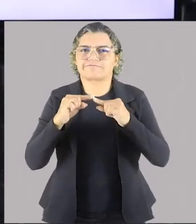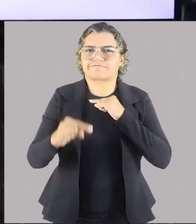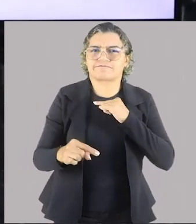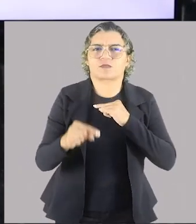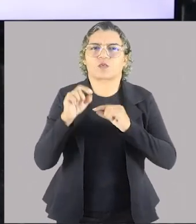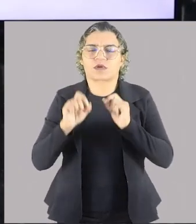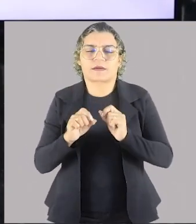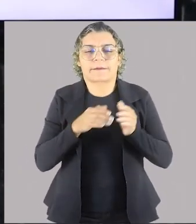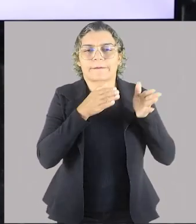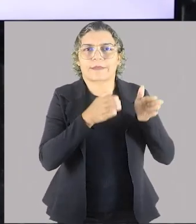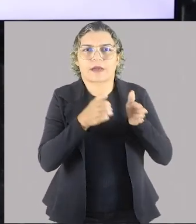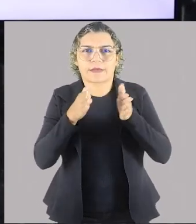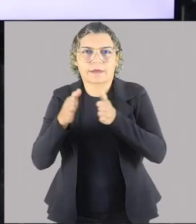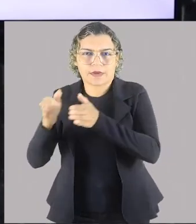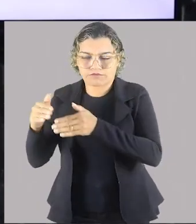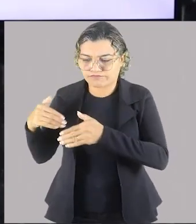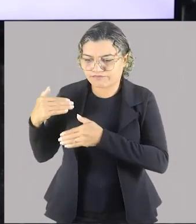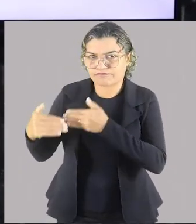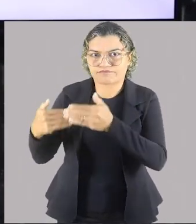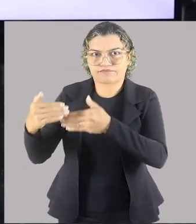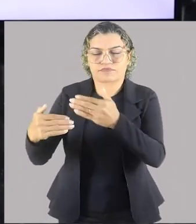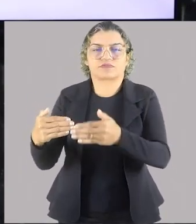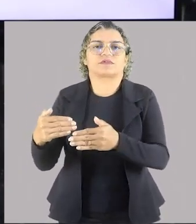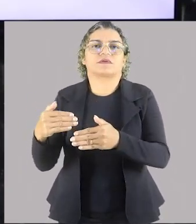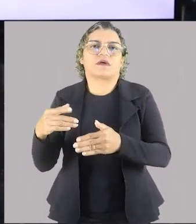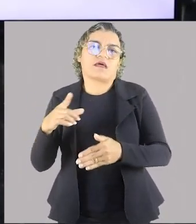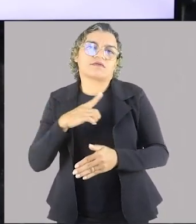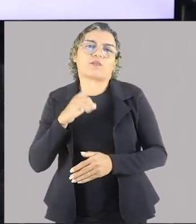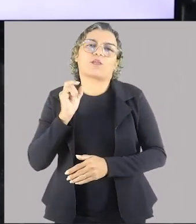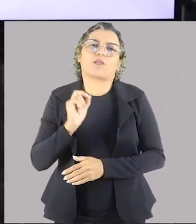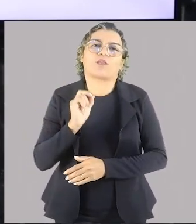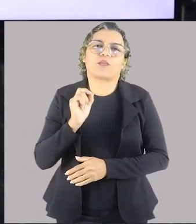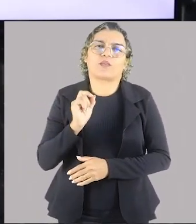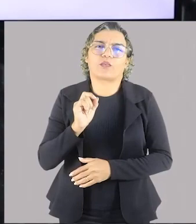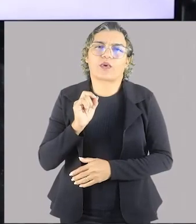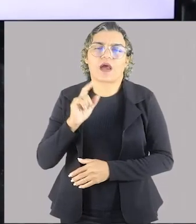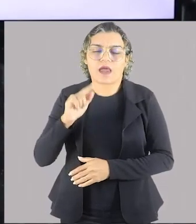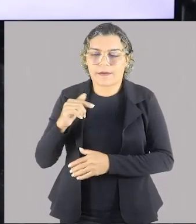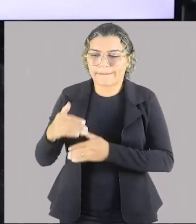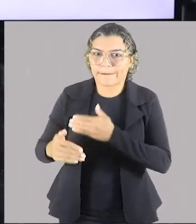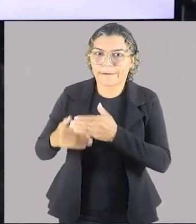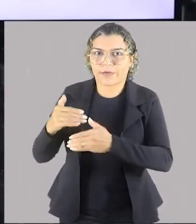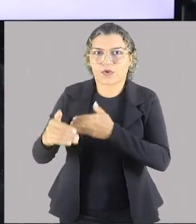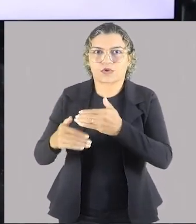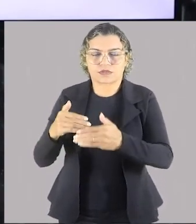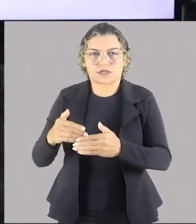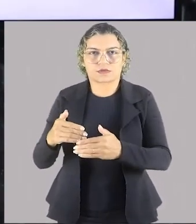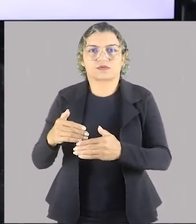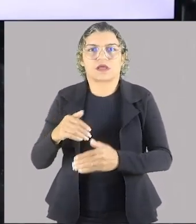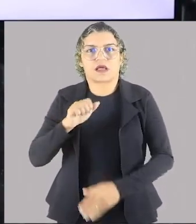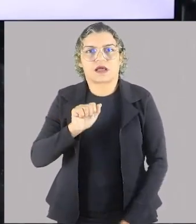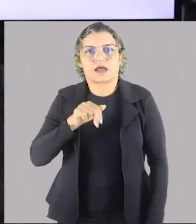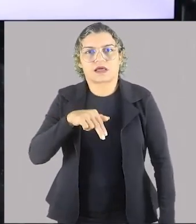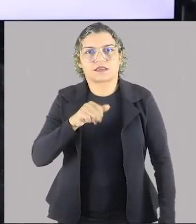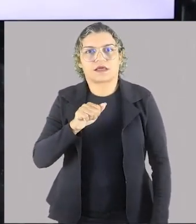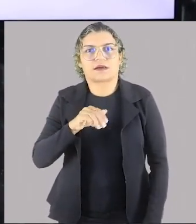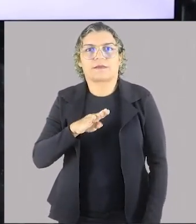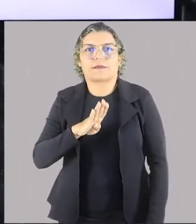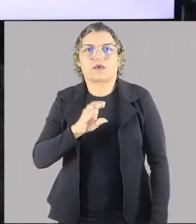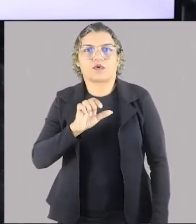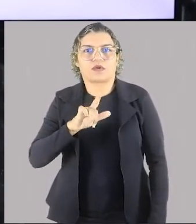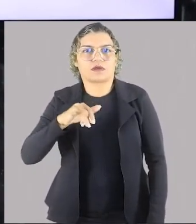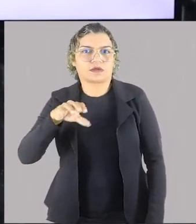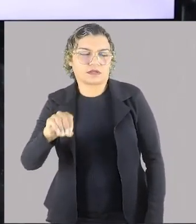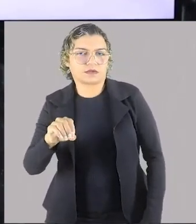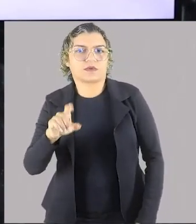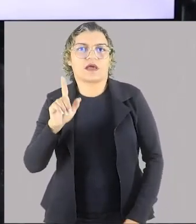nesses processos, tá? Geralmente ocorrendo um processo maior de anabolismo com os macronutrientes que